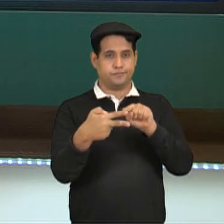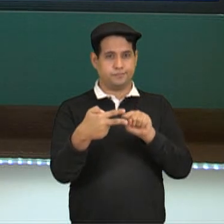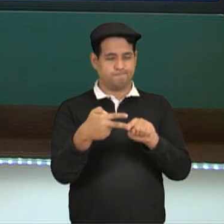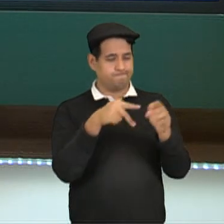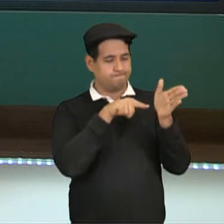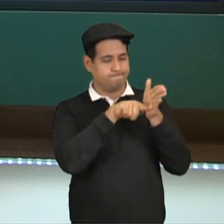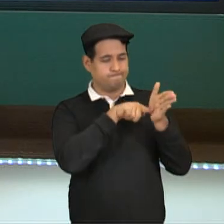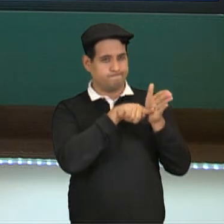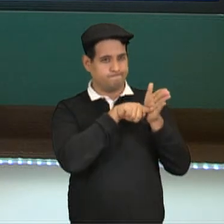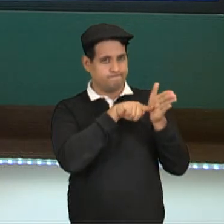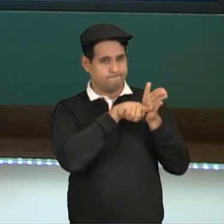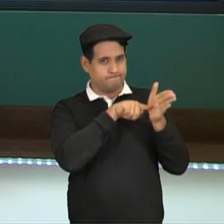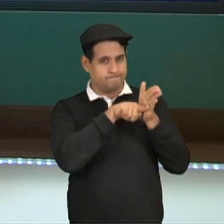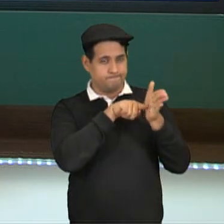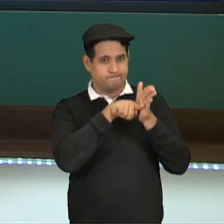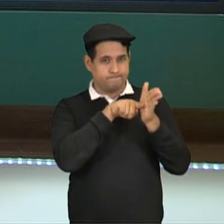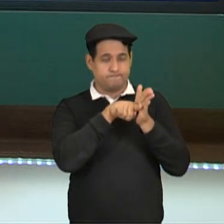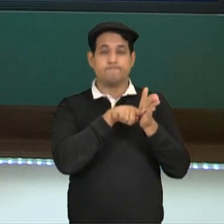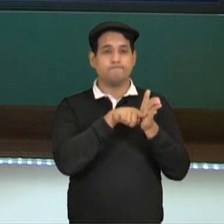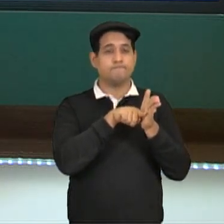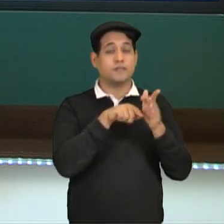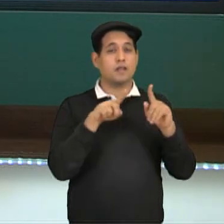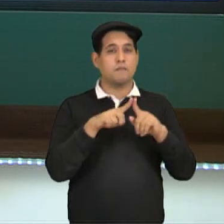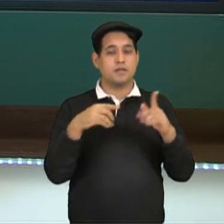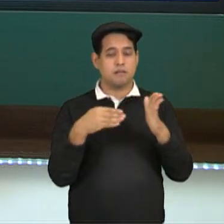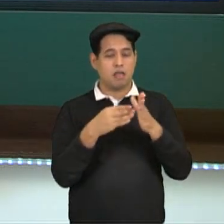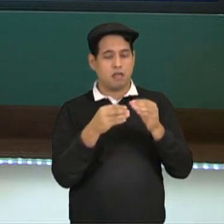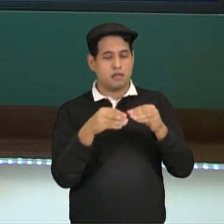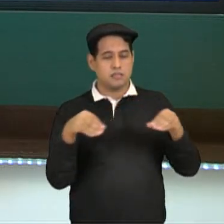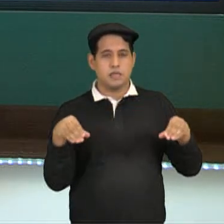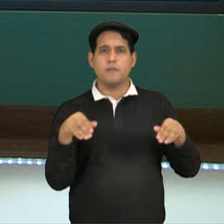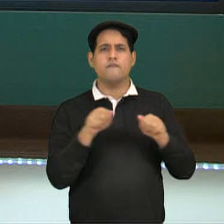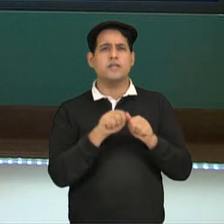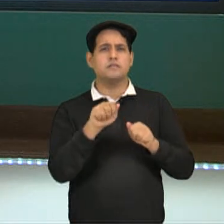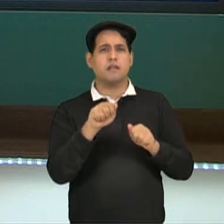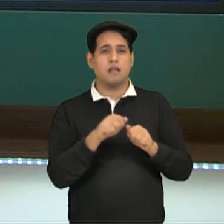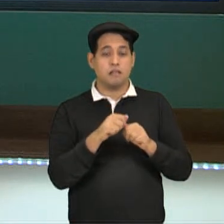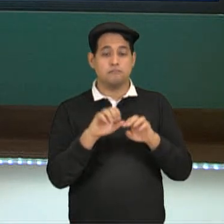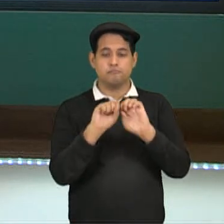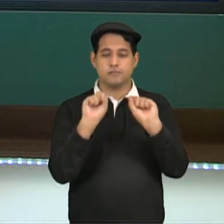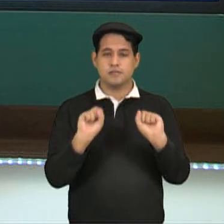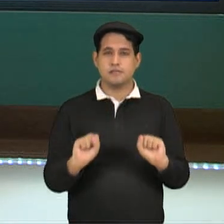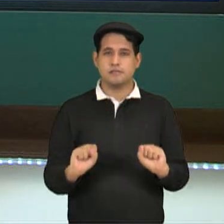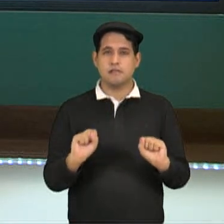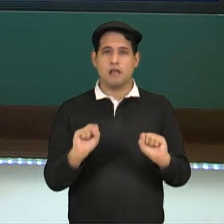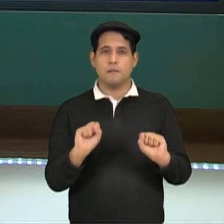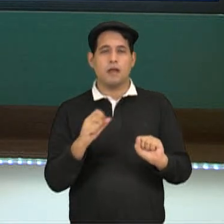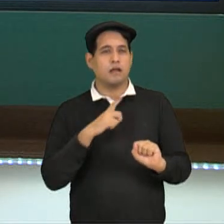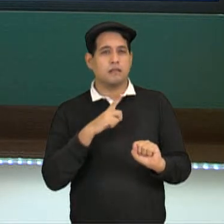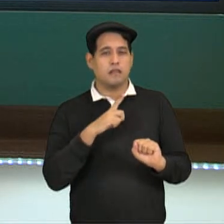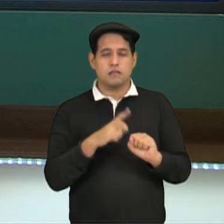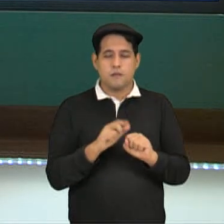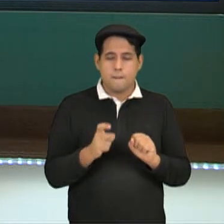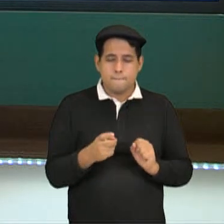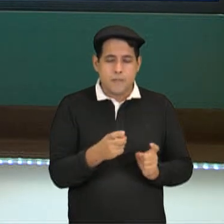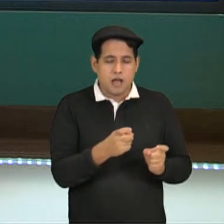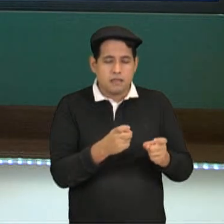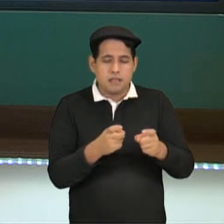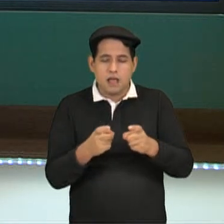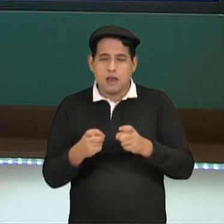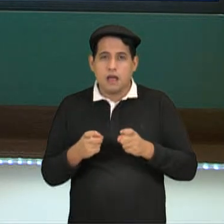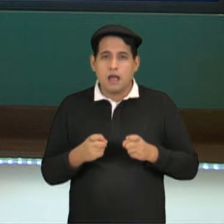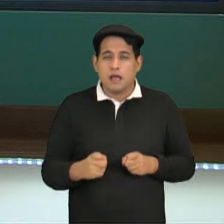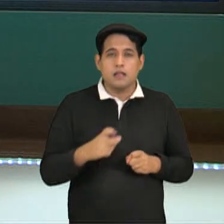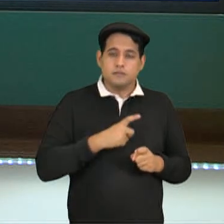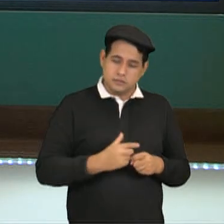pesquisadoras, e essa enzima Cas9, ela faz parte do sistema imunológico de bactérias. Então, a bactéria ela guardava na memória dela